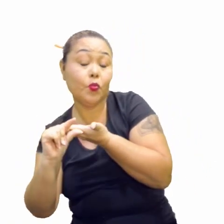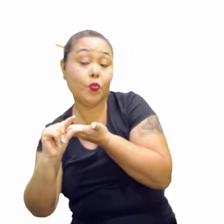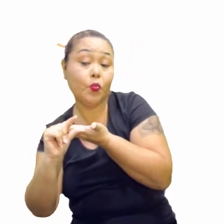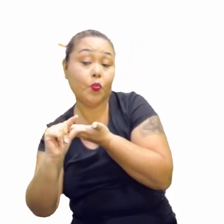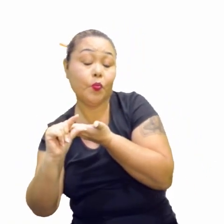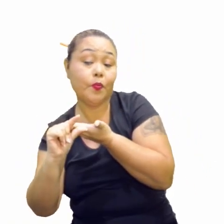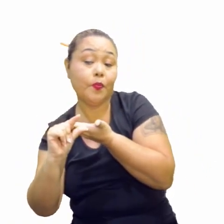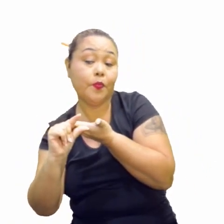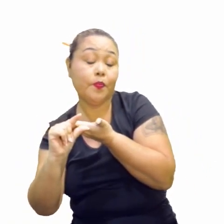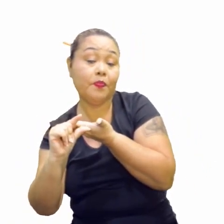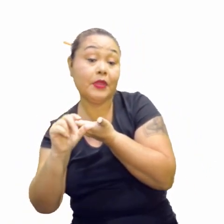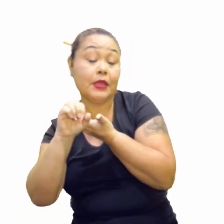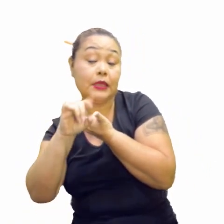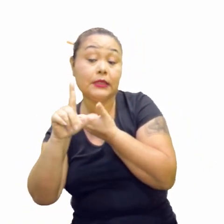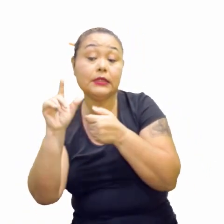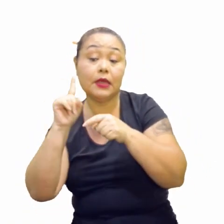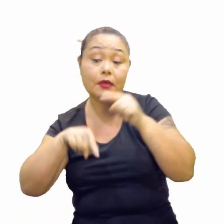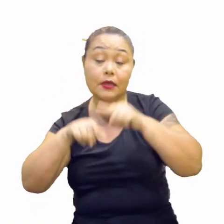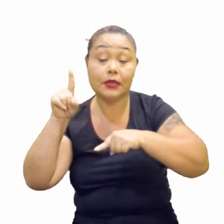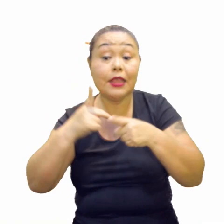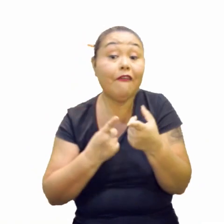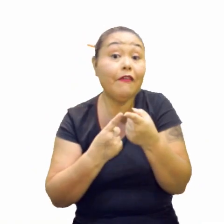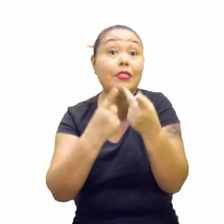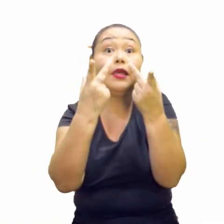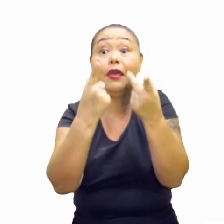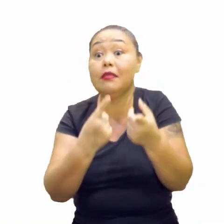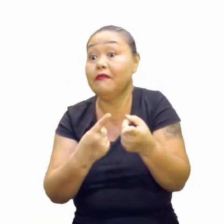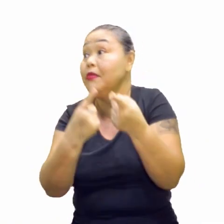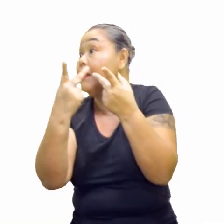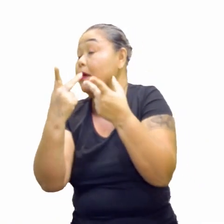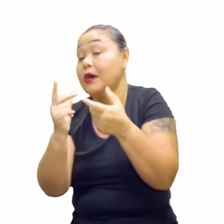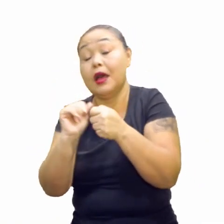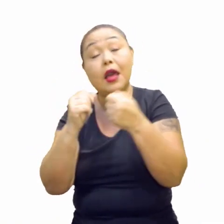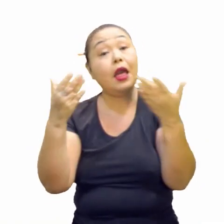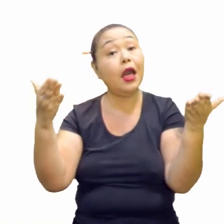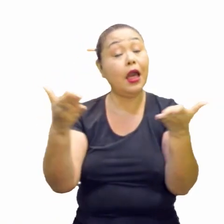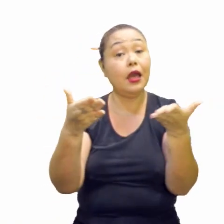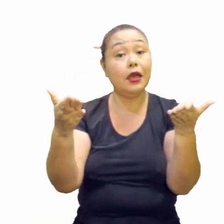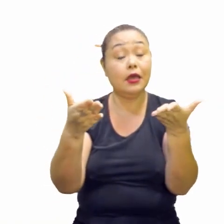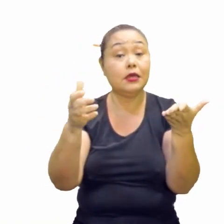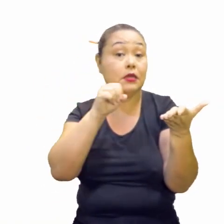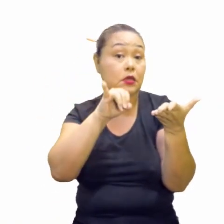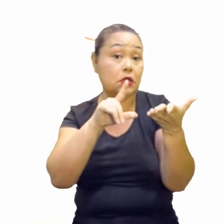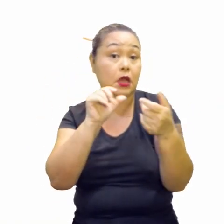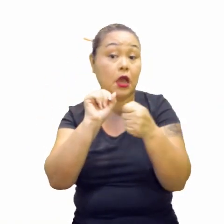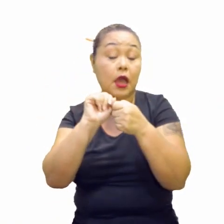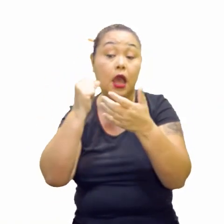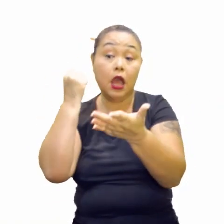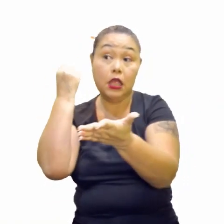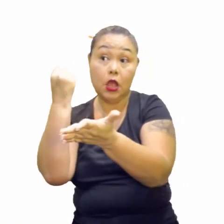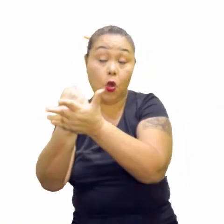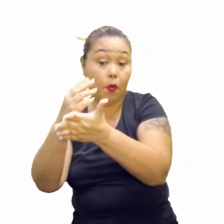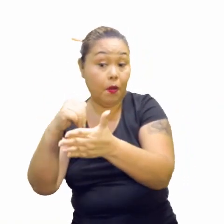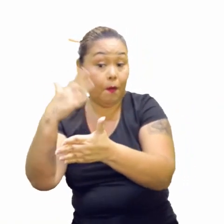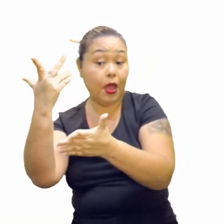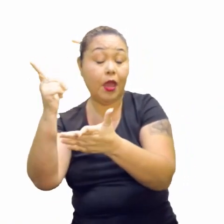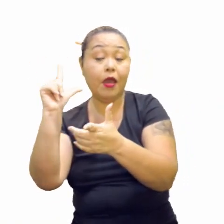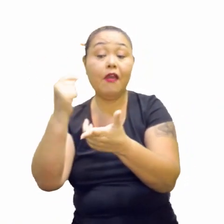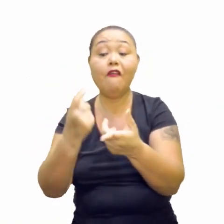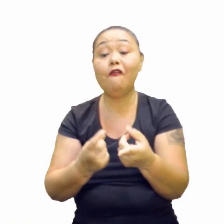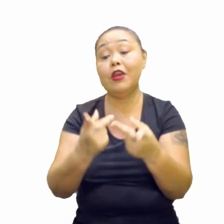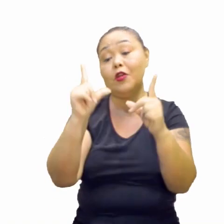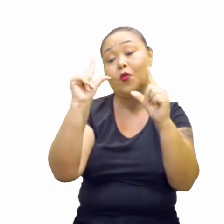Se ele produz, ele tem que vender. Agora, se ele compra mais e vende menos, a conta